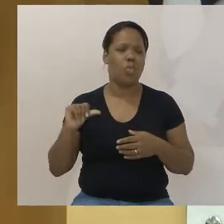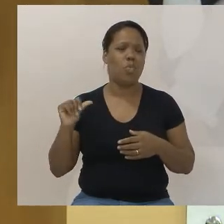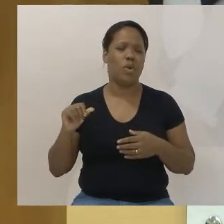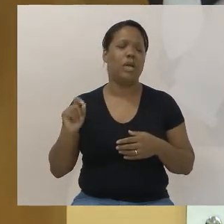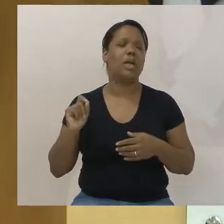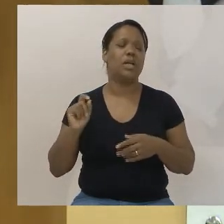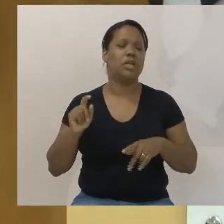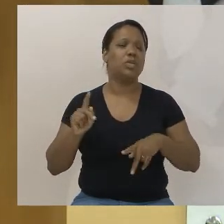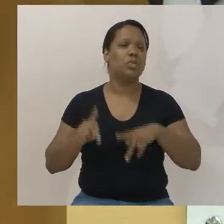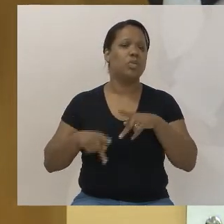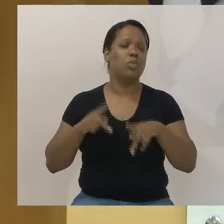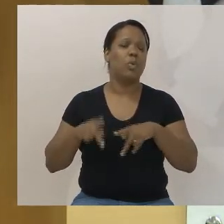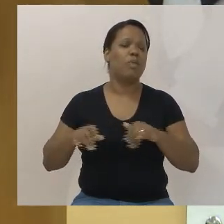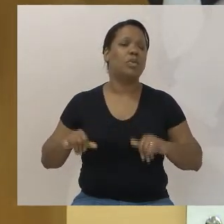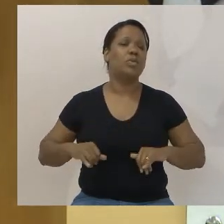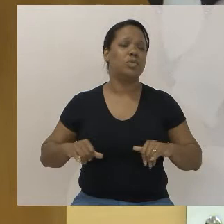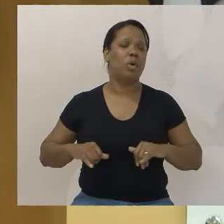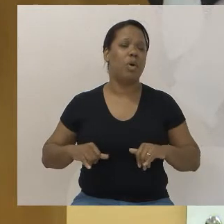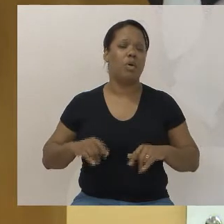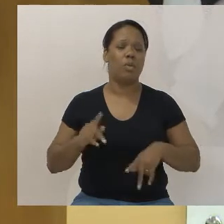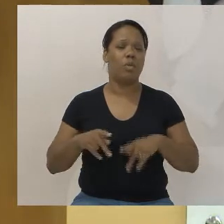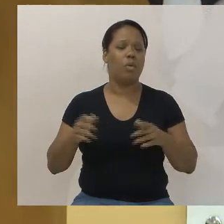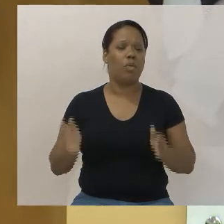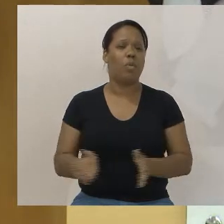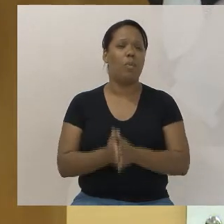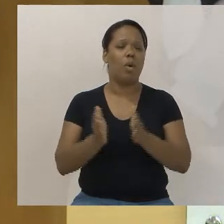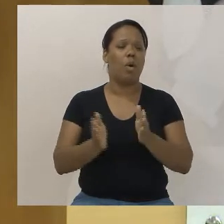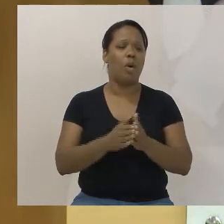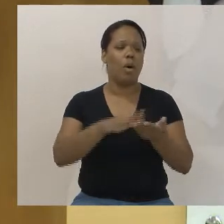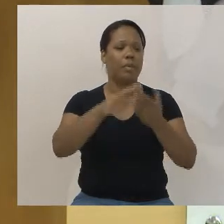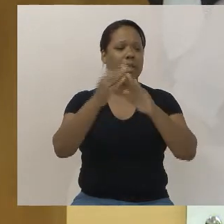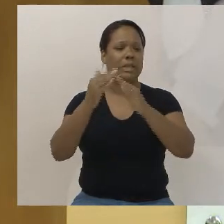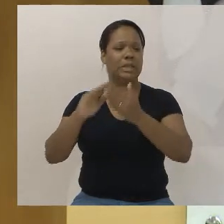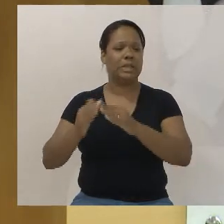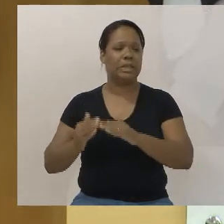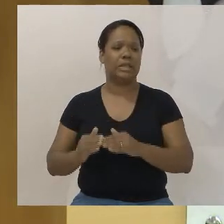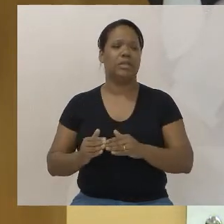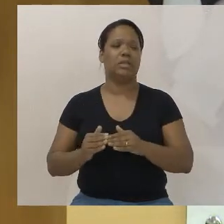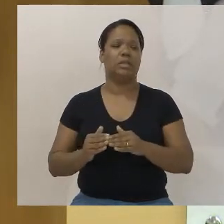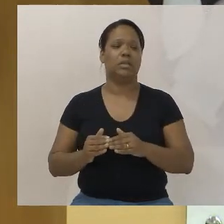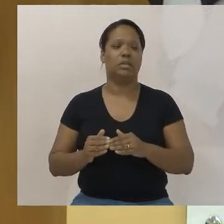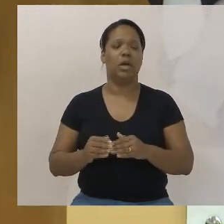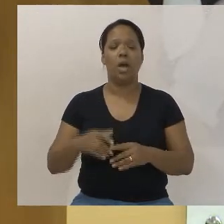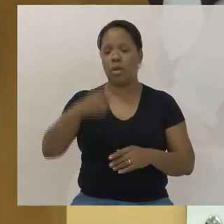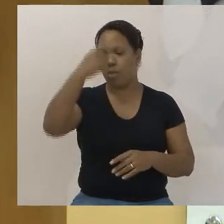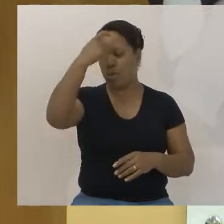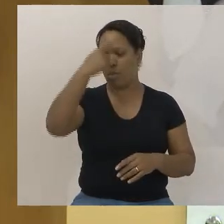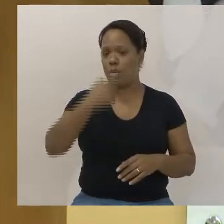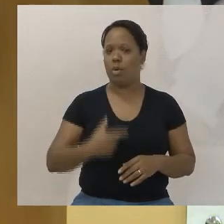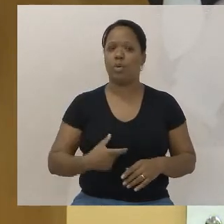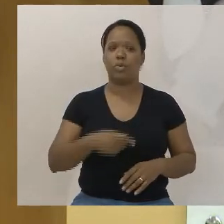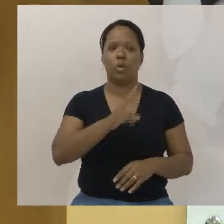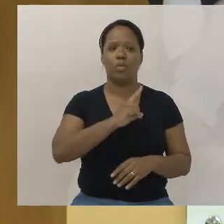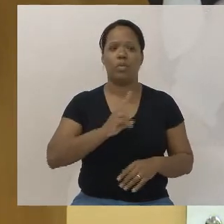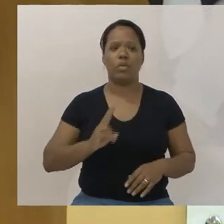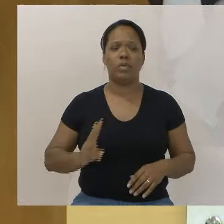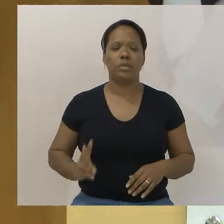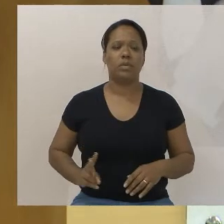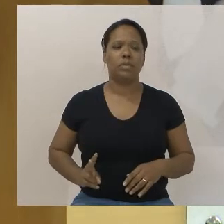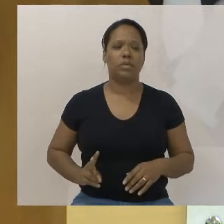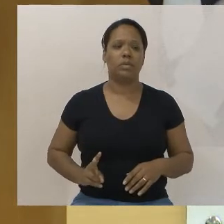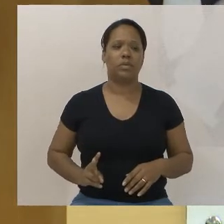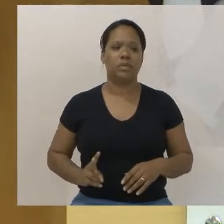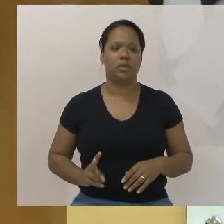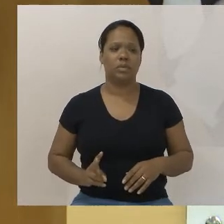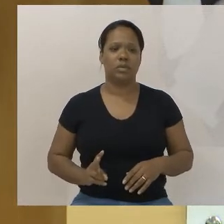é o povo carente é o povo da periferia então eu acho que o nosso papel enquanto vereador a gente cumpriu hoje se fala